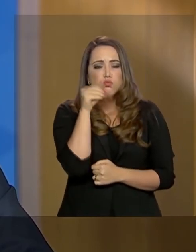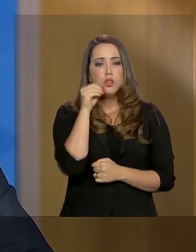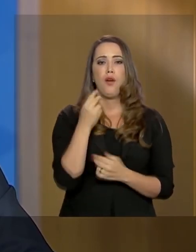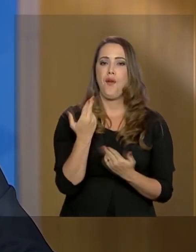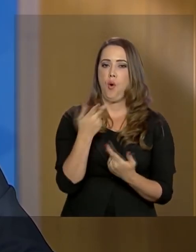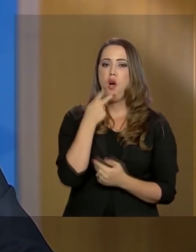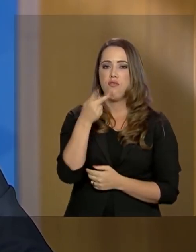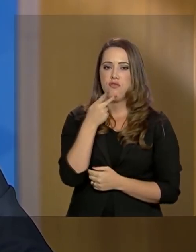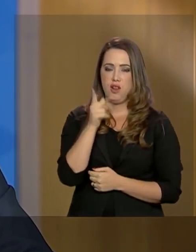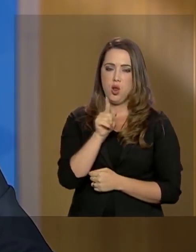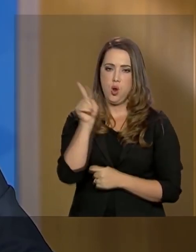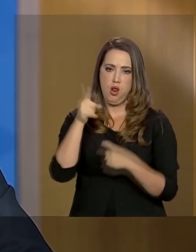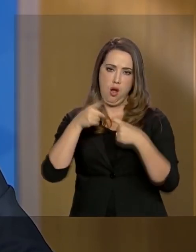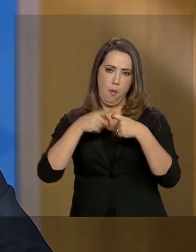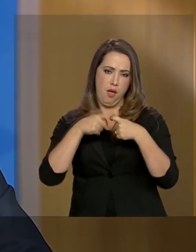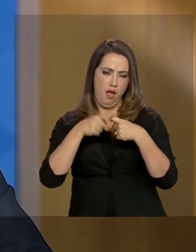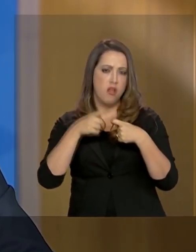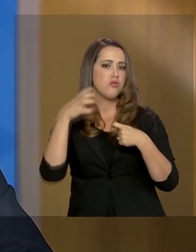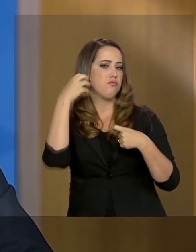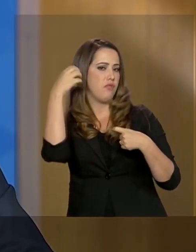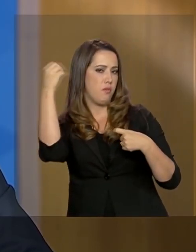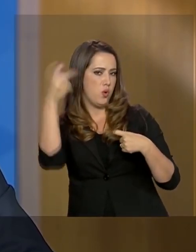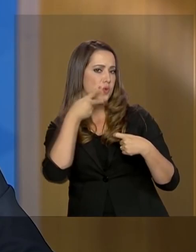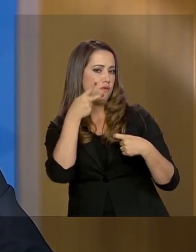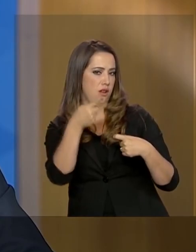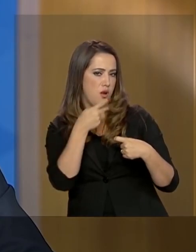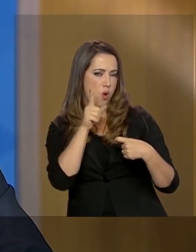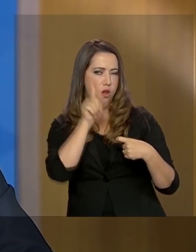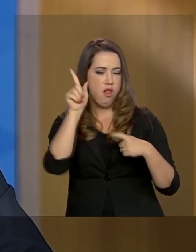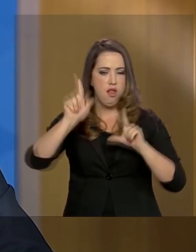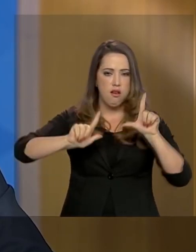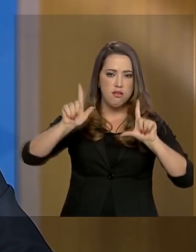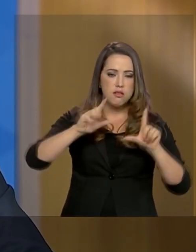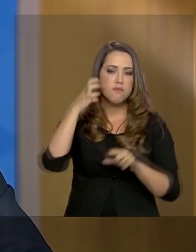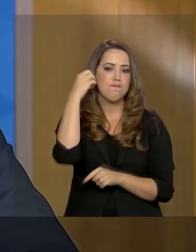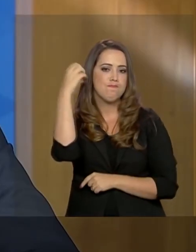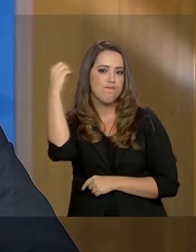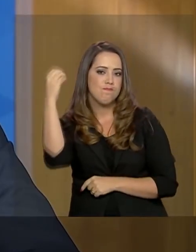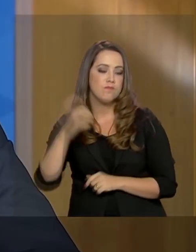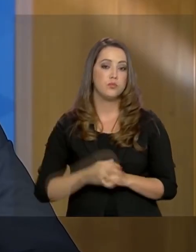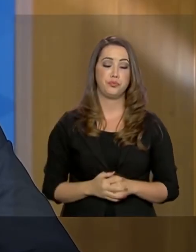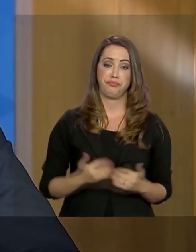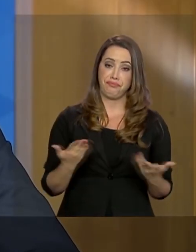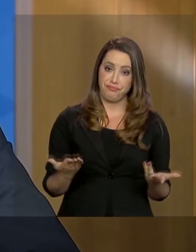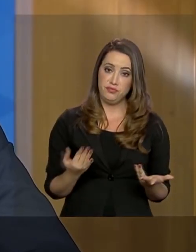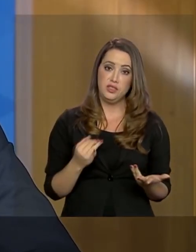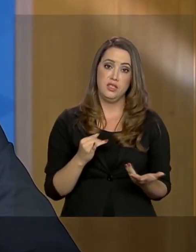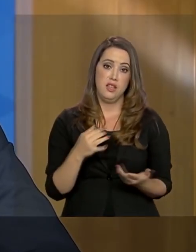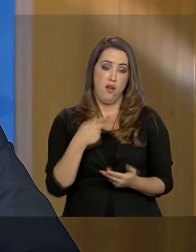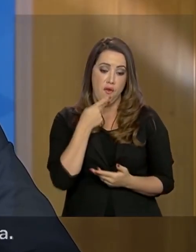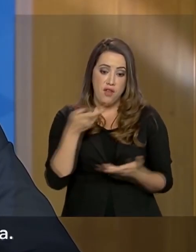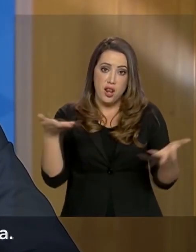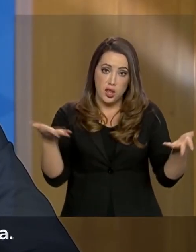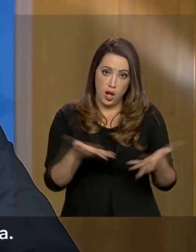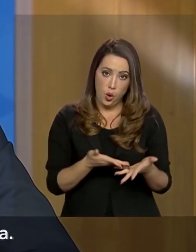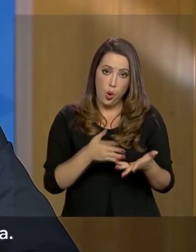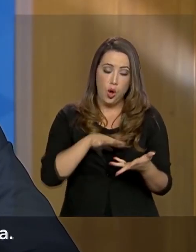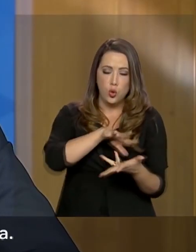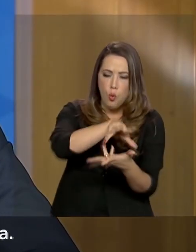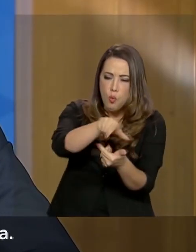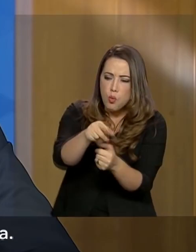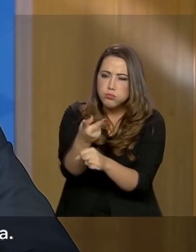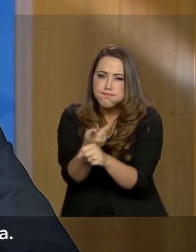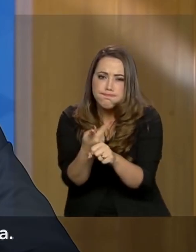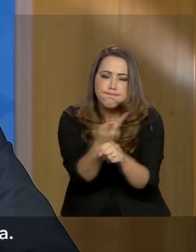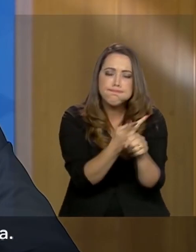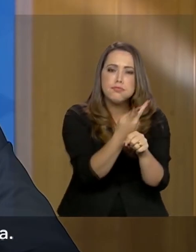torça pro político nenhum. Se você deu o seu voto, se você colocou o cara lá, só cobre que ele é seu empregado. Você não deve fidelidade a ele. Muito pelo contrário, ele